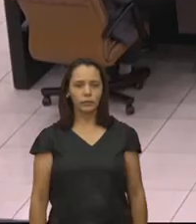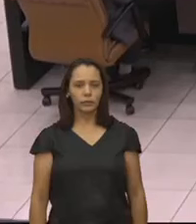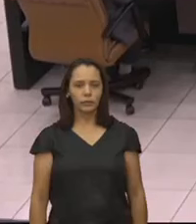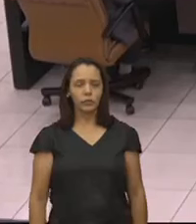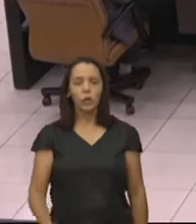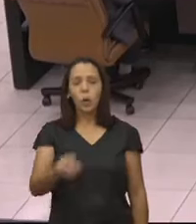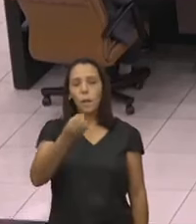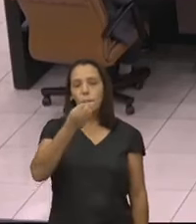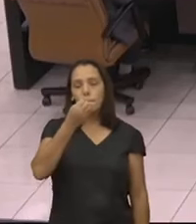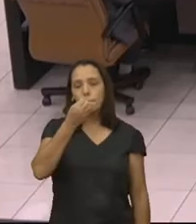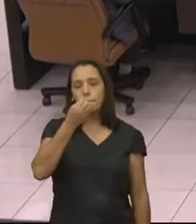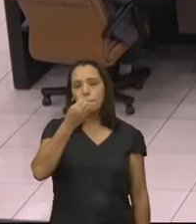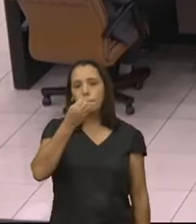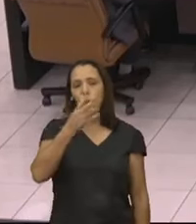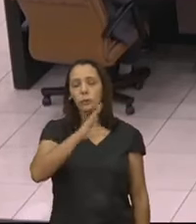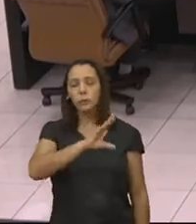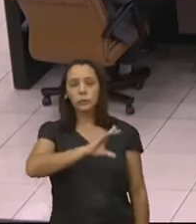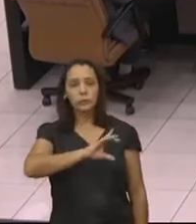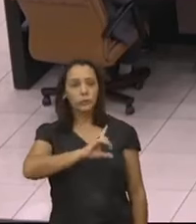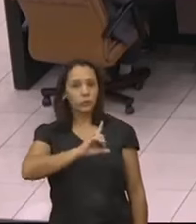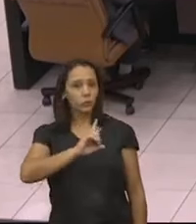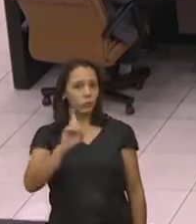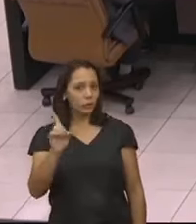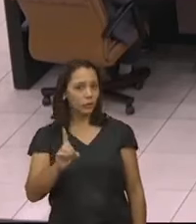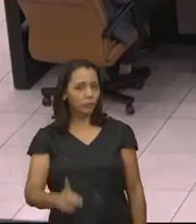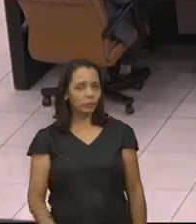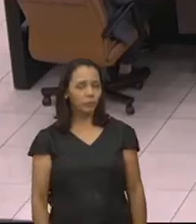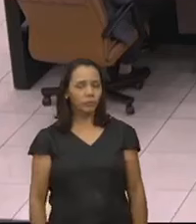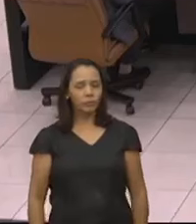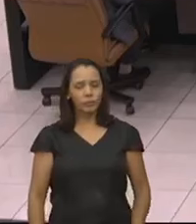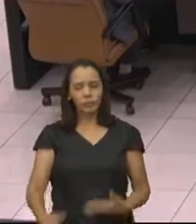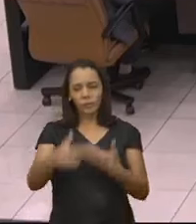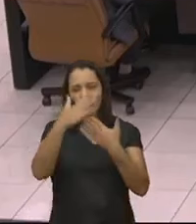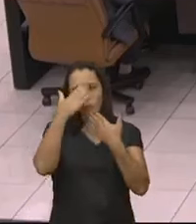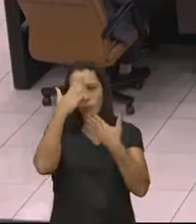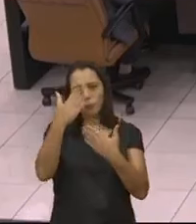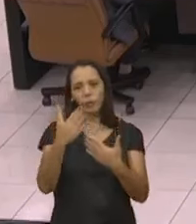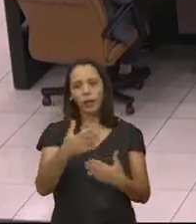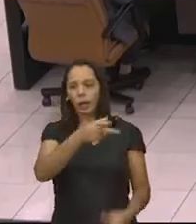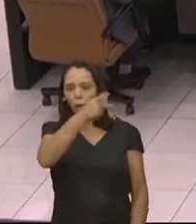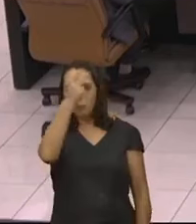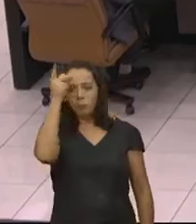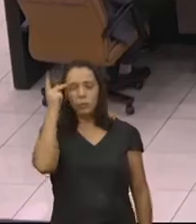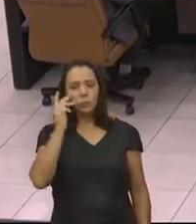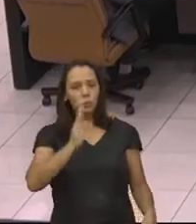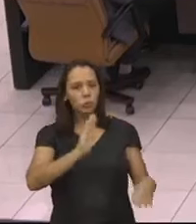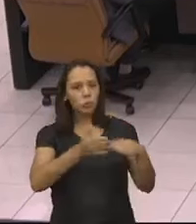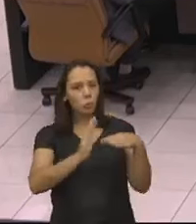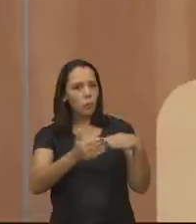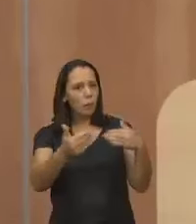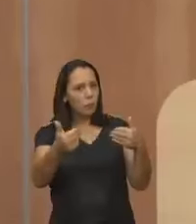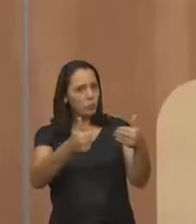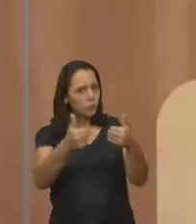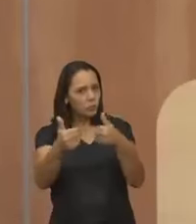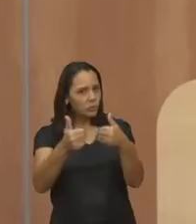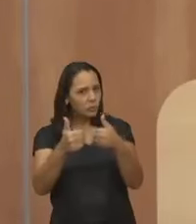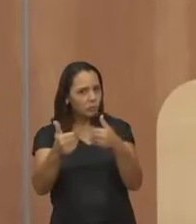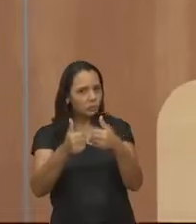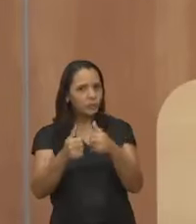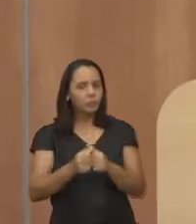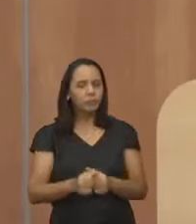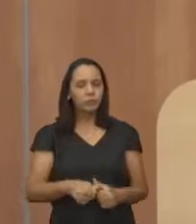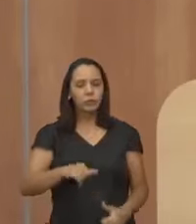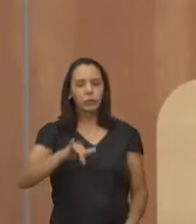Bom dia a todos. Agradecer pela presença aí dos moradores do Jardim Veraneio Jal, associação lá, que está aqui, o